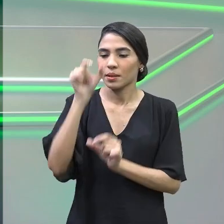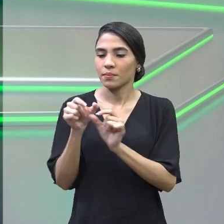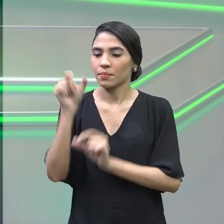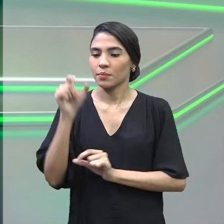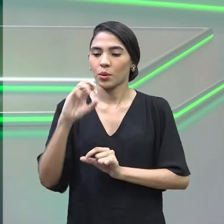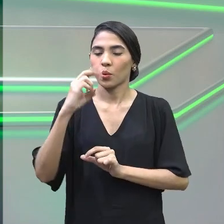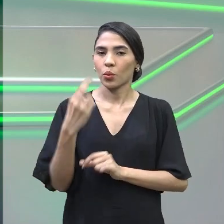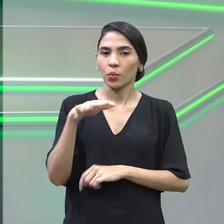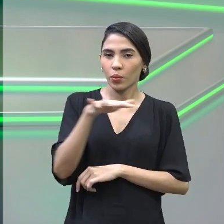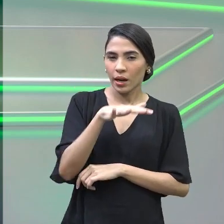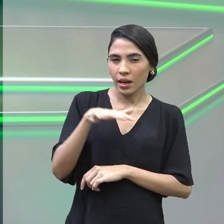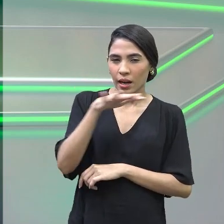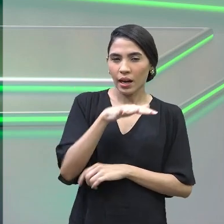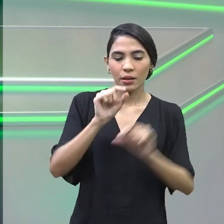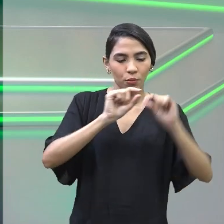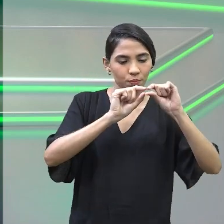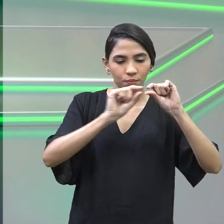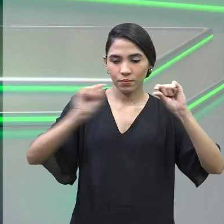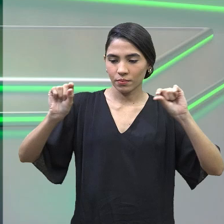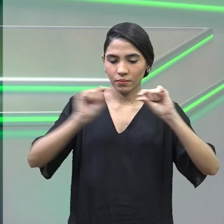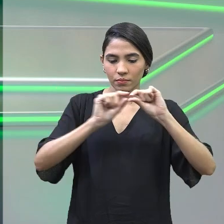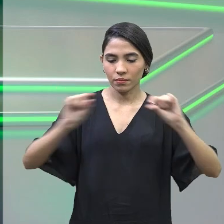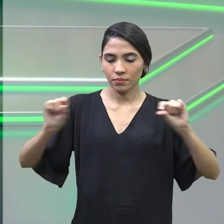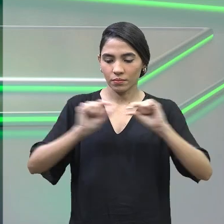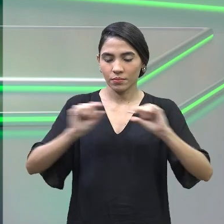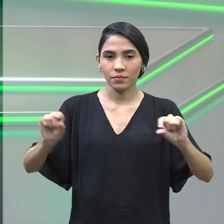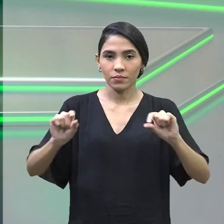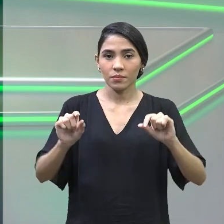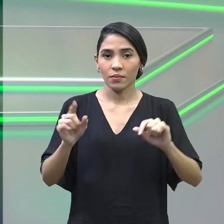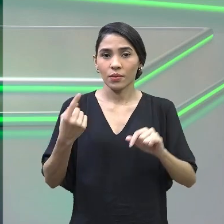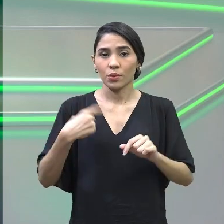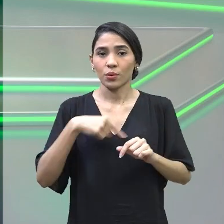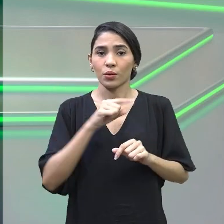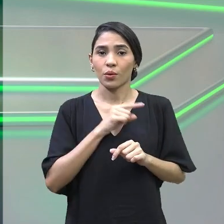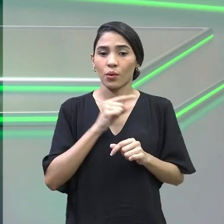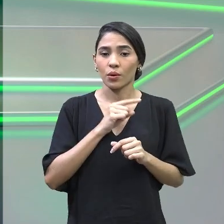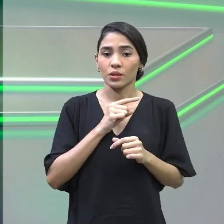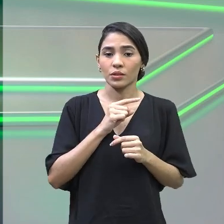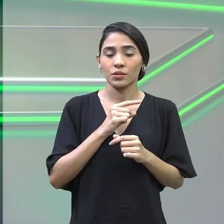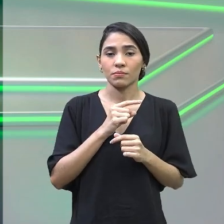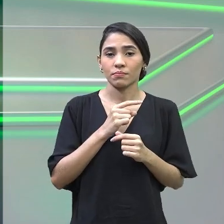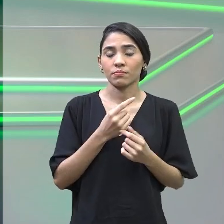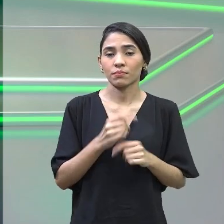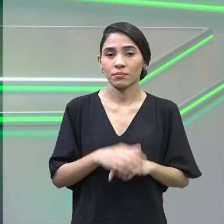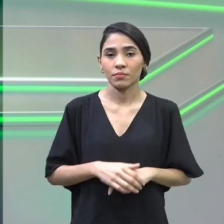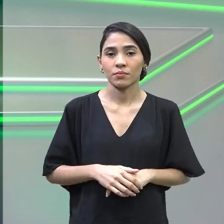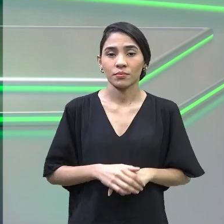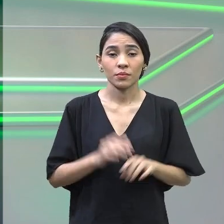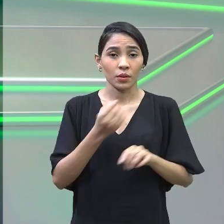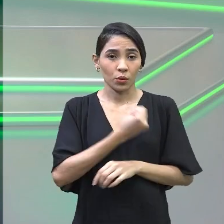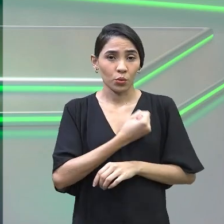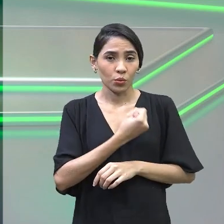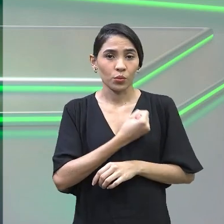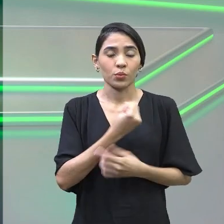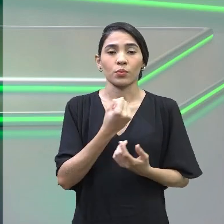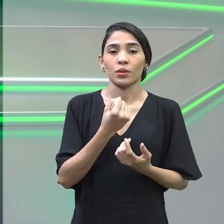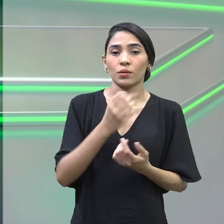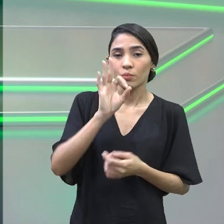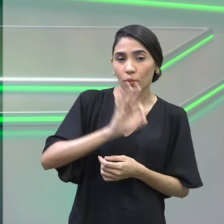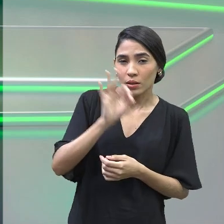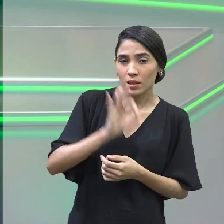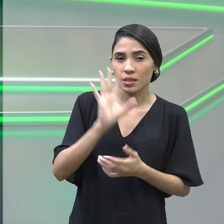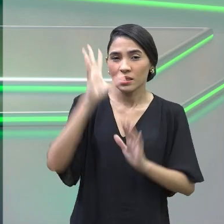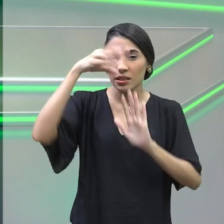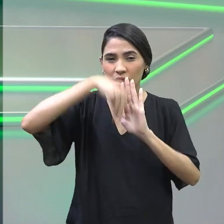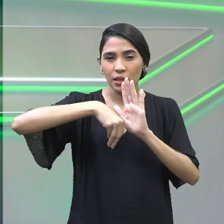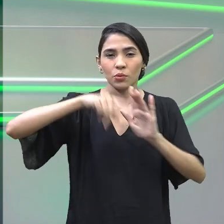dos setores, das linhas, das colunas, e dos números, das porcentagens, do título, do que está ali presente